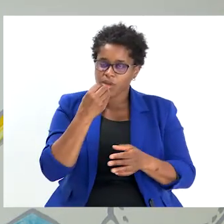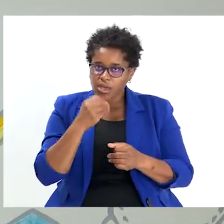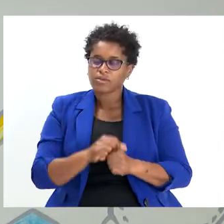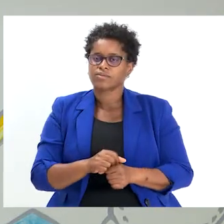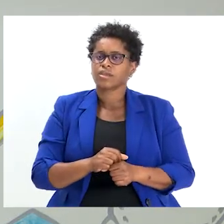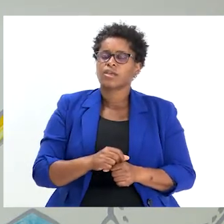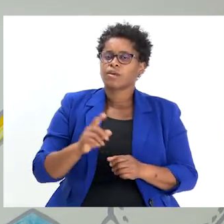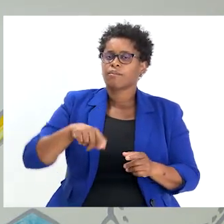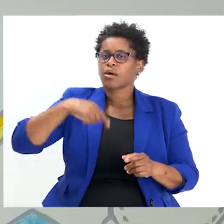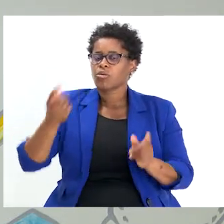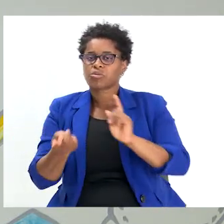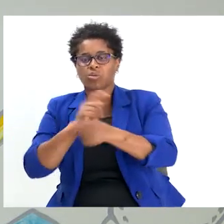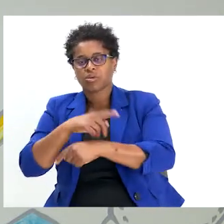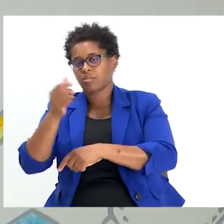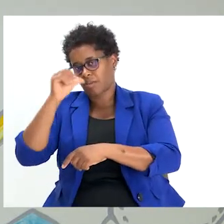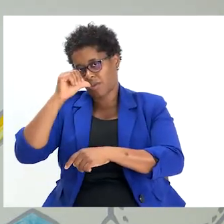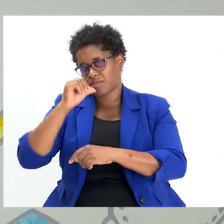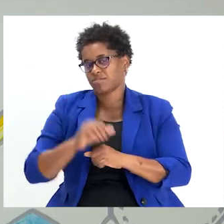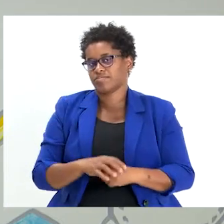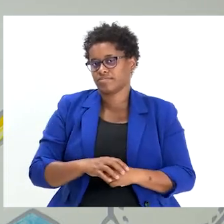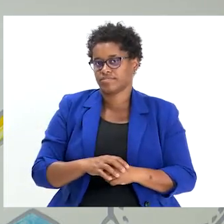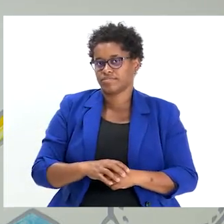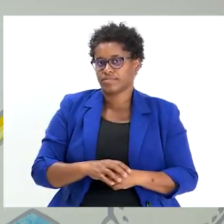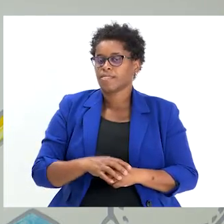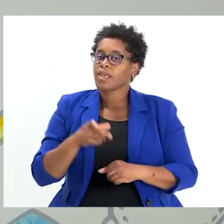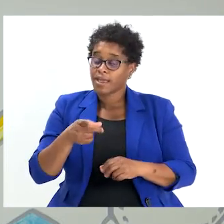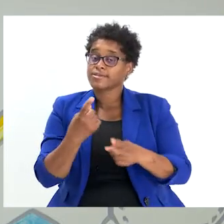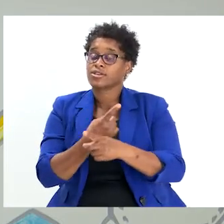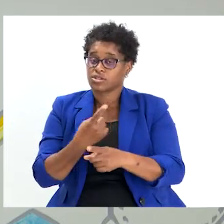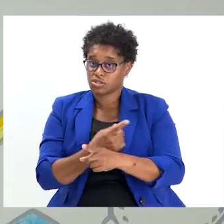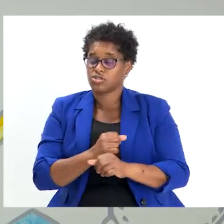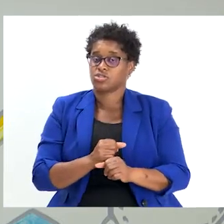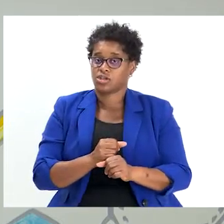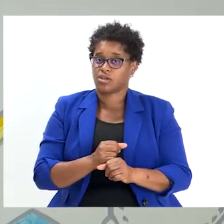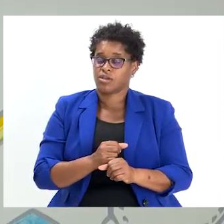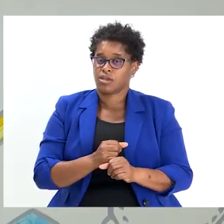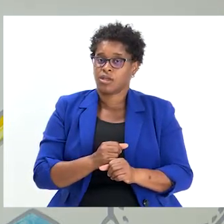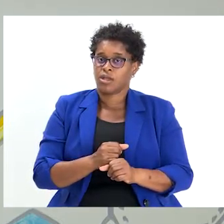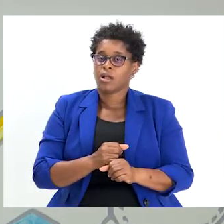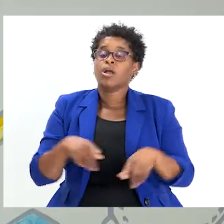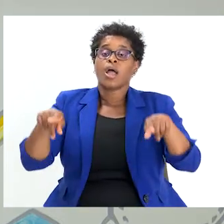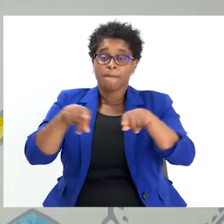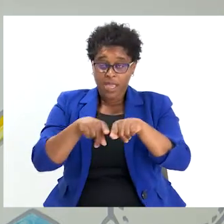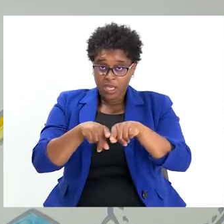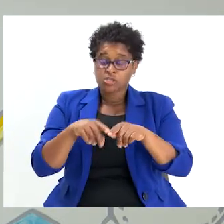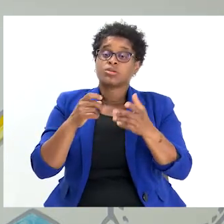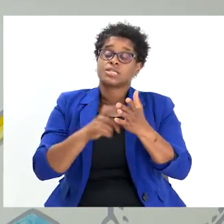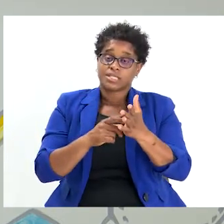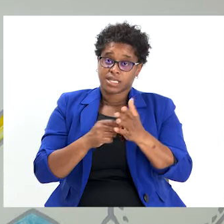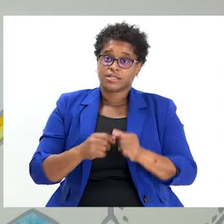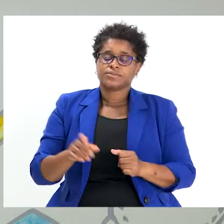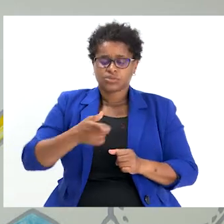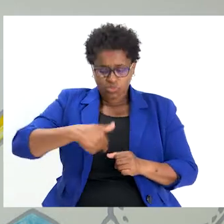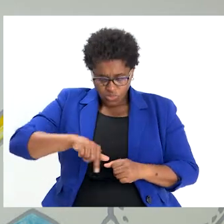pela necessidade de beber. Essa característica significa que, com a mesma necessidade,